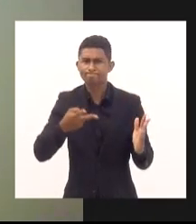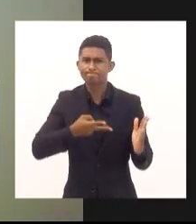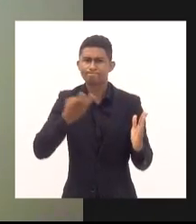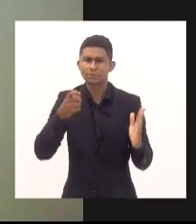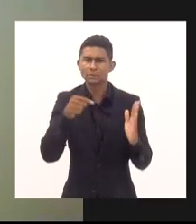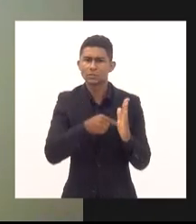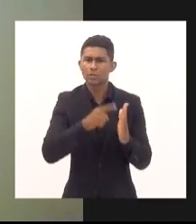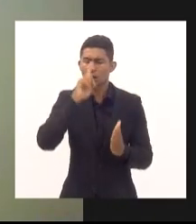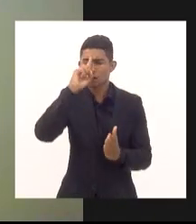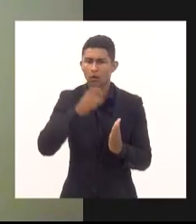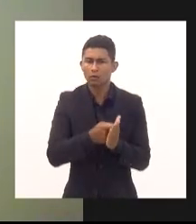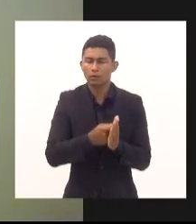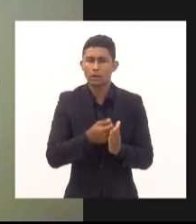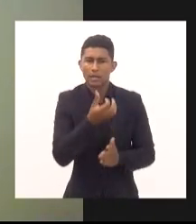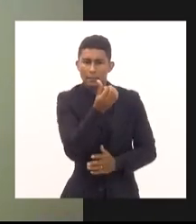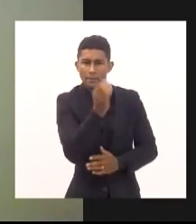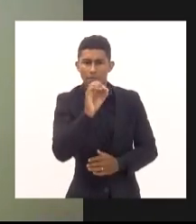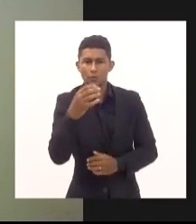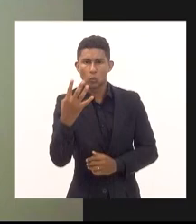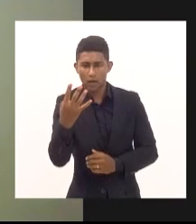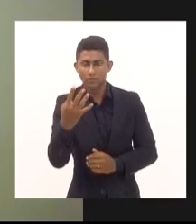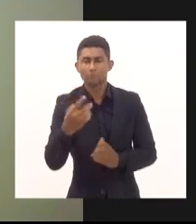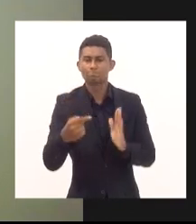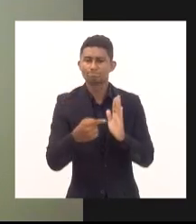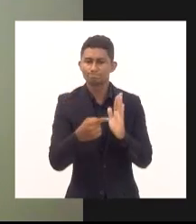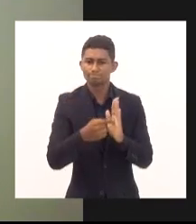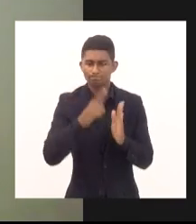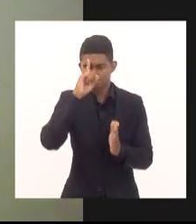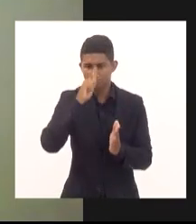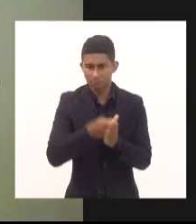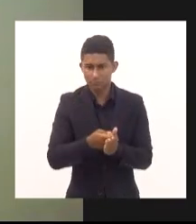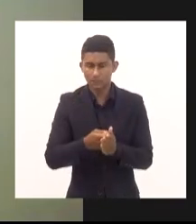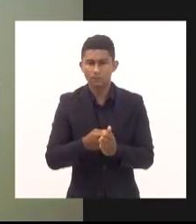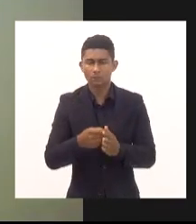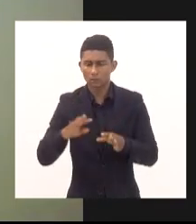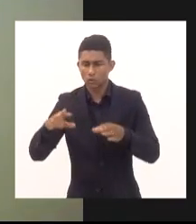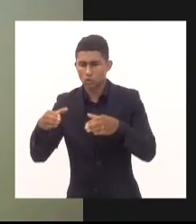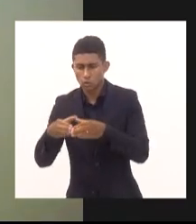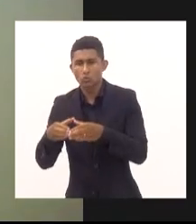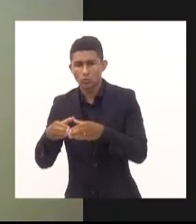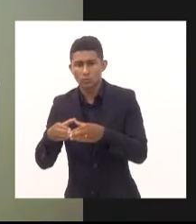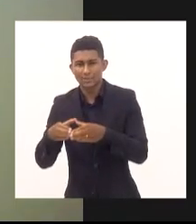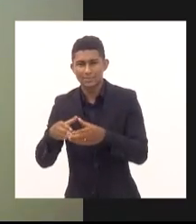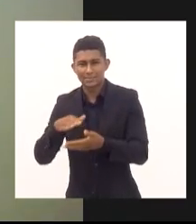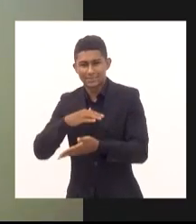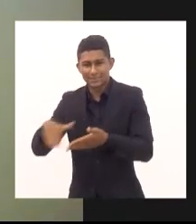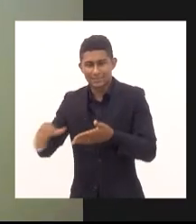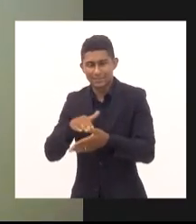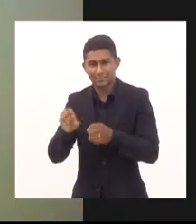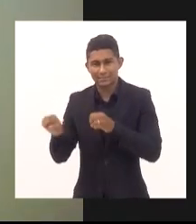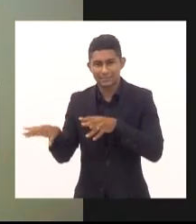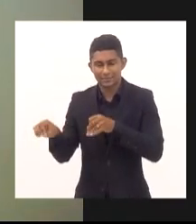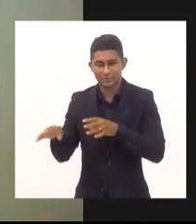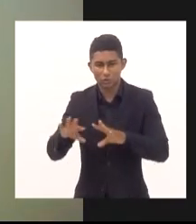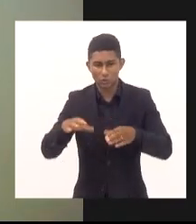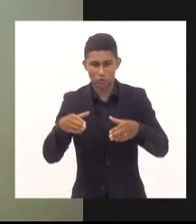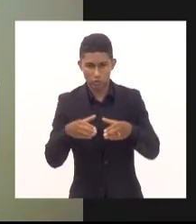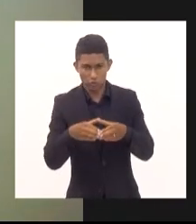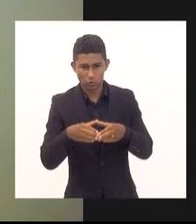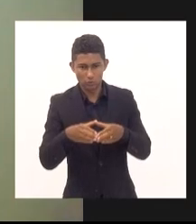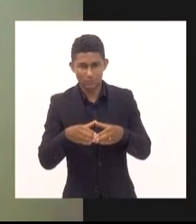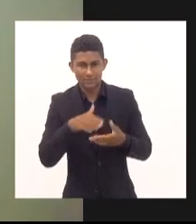604, estabelecida de forma conjunta entre as secretarias de Educação, Saúde e